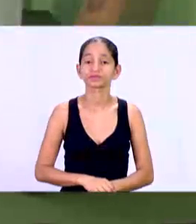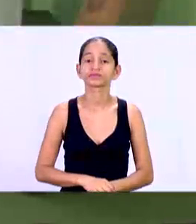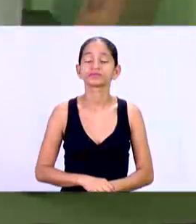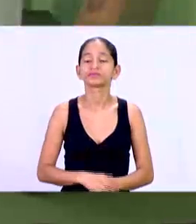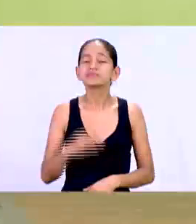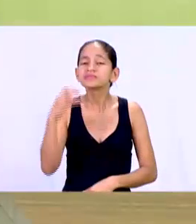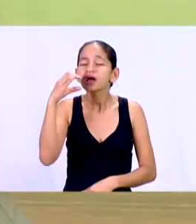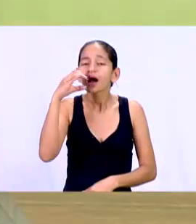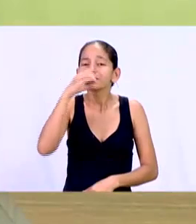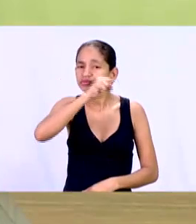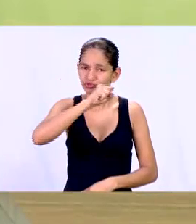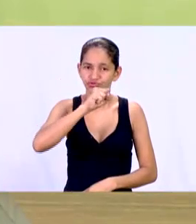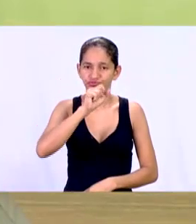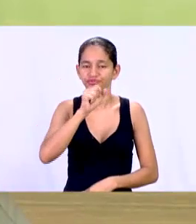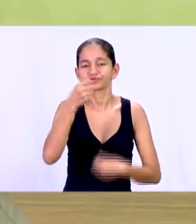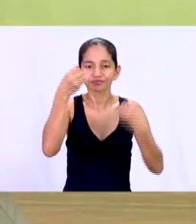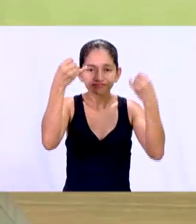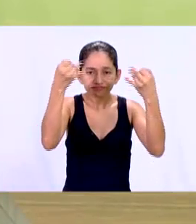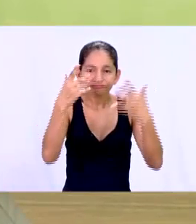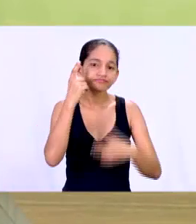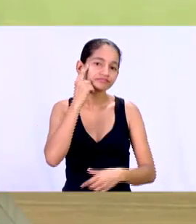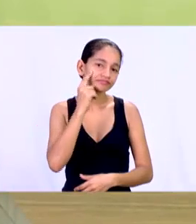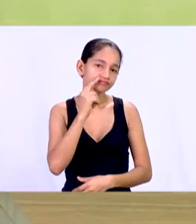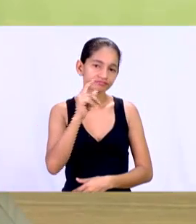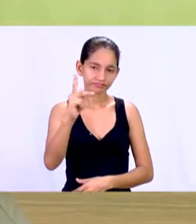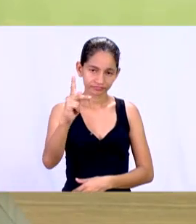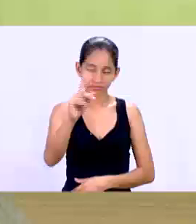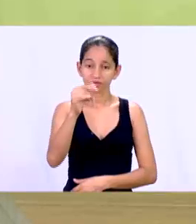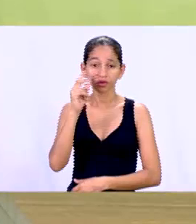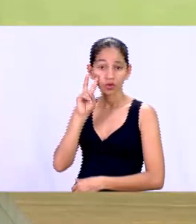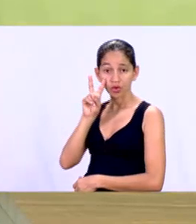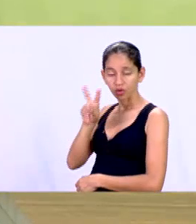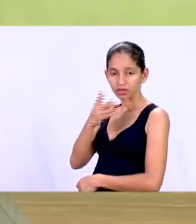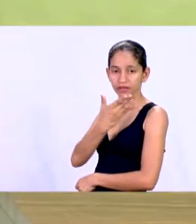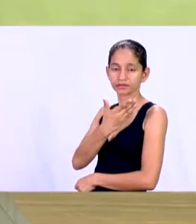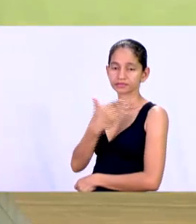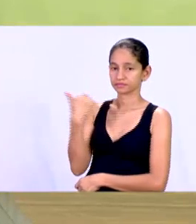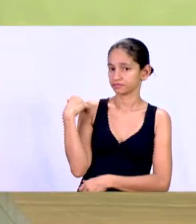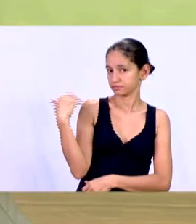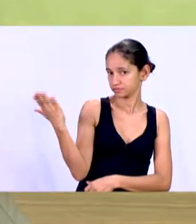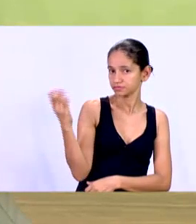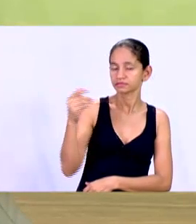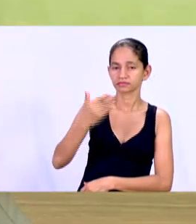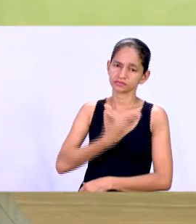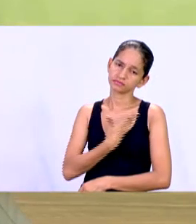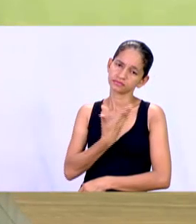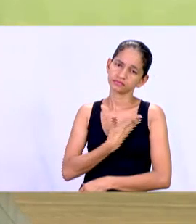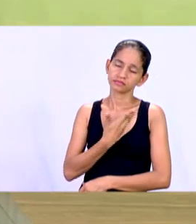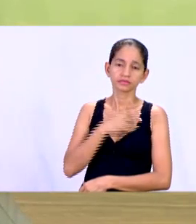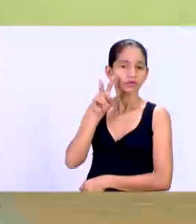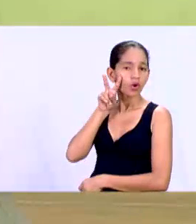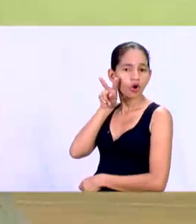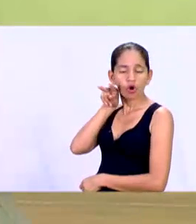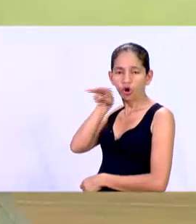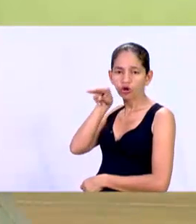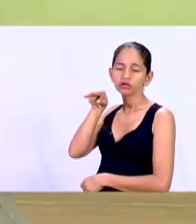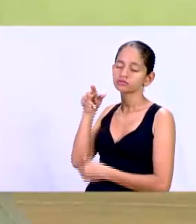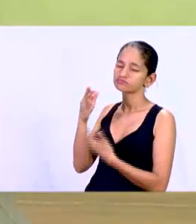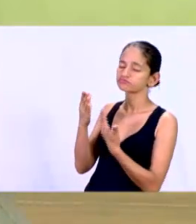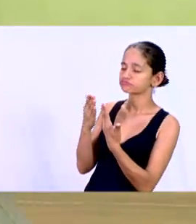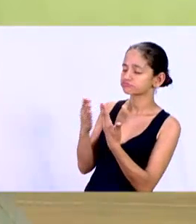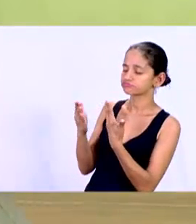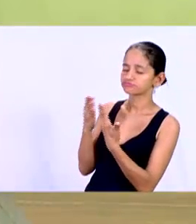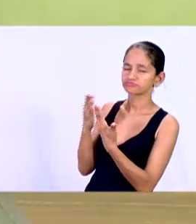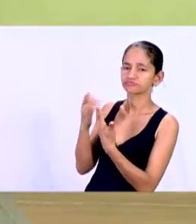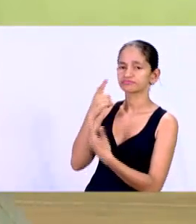Bem rapidamente, olhe para o seu colega do lado e tente compreender ou tente